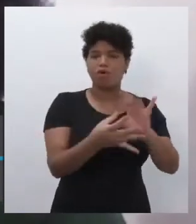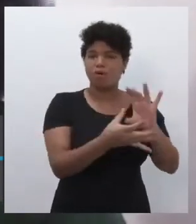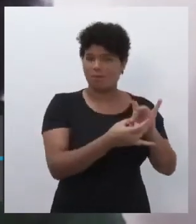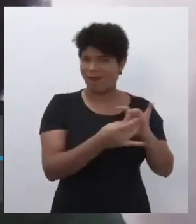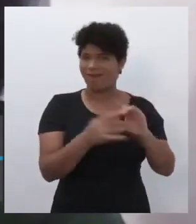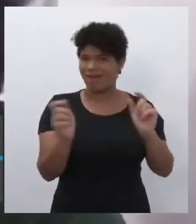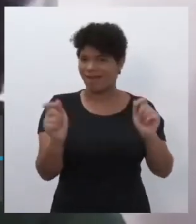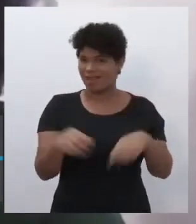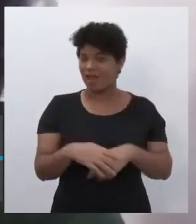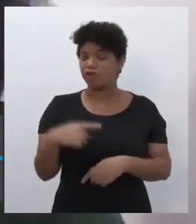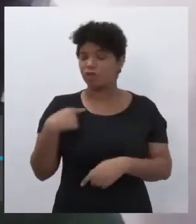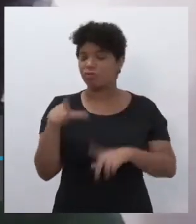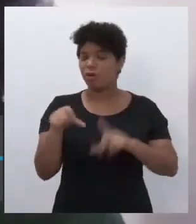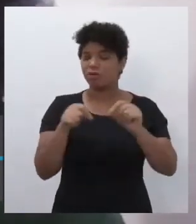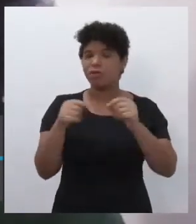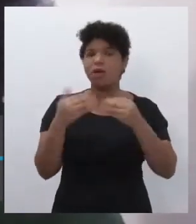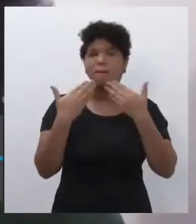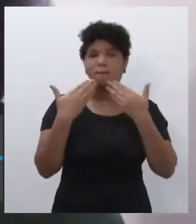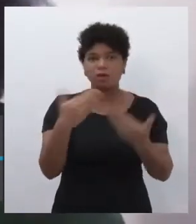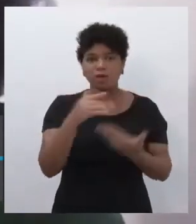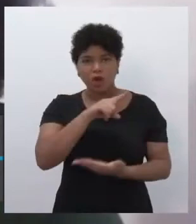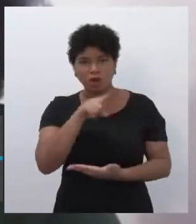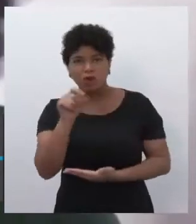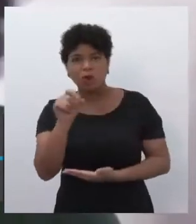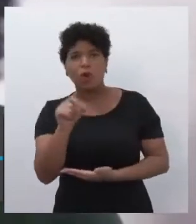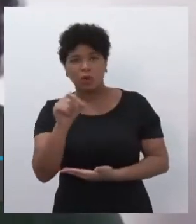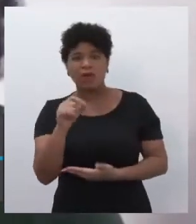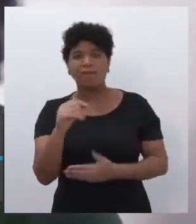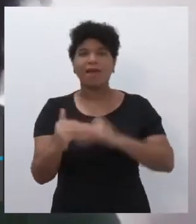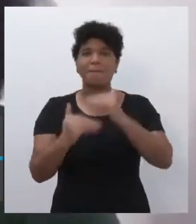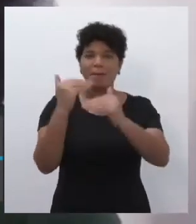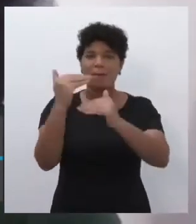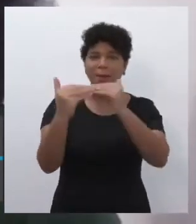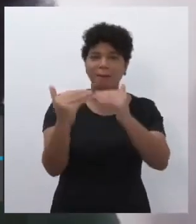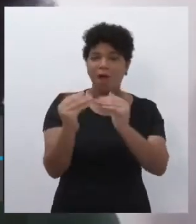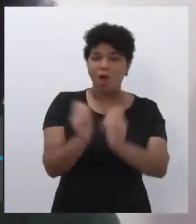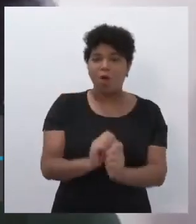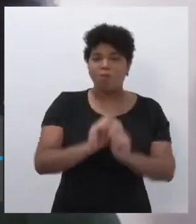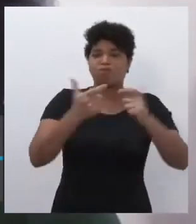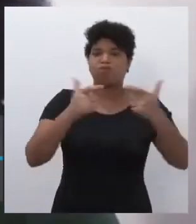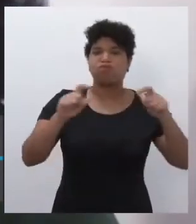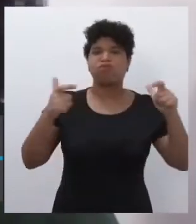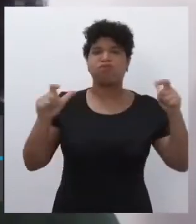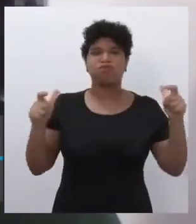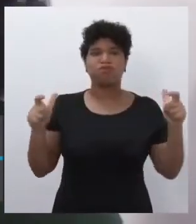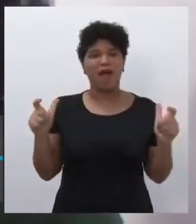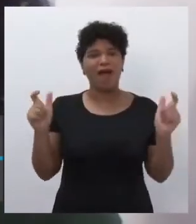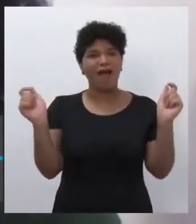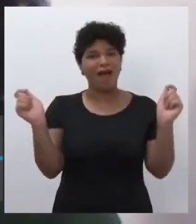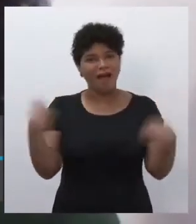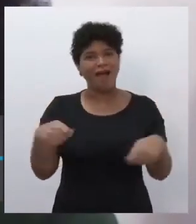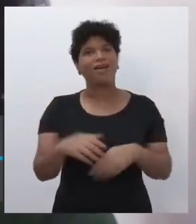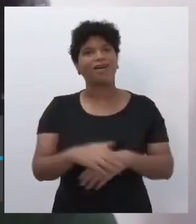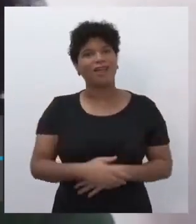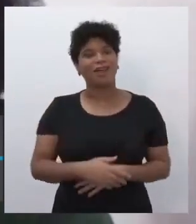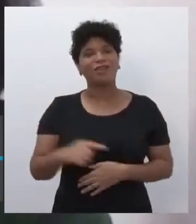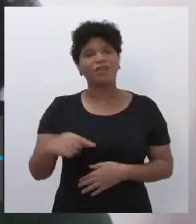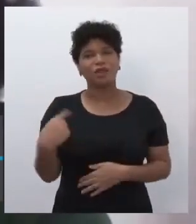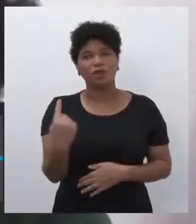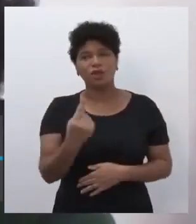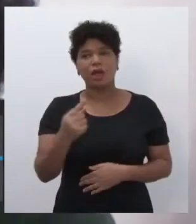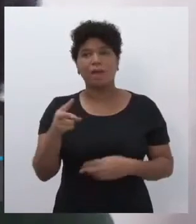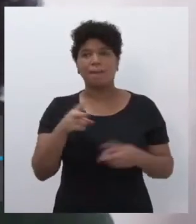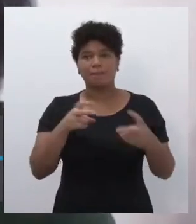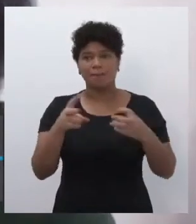cabe destacar que esse trabalho tem um aspecto potencializador, uma vez que